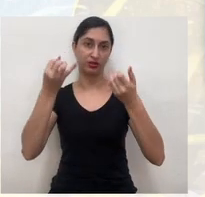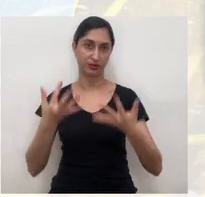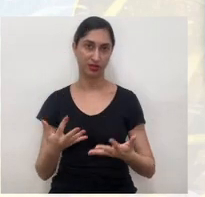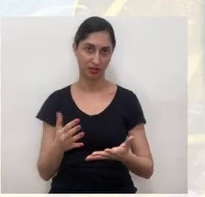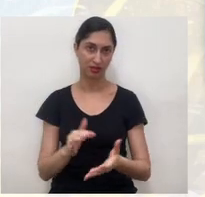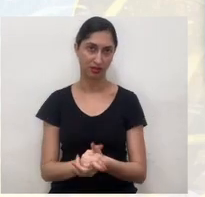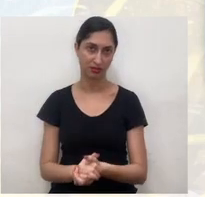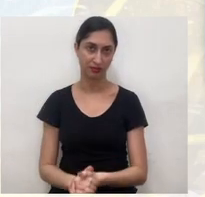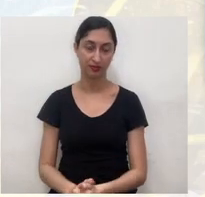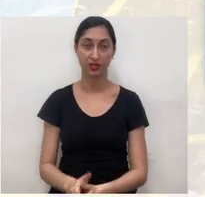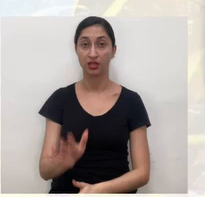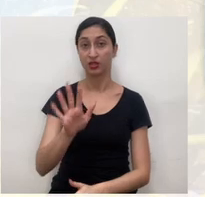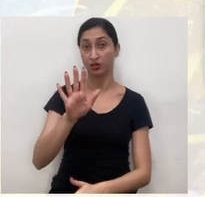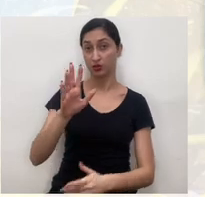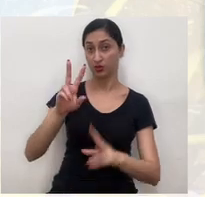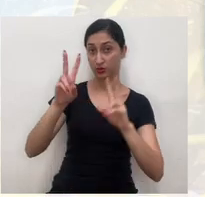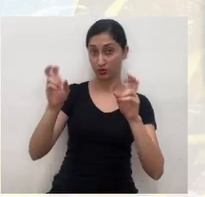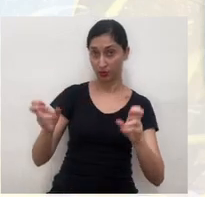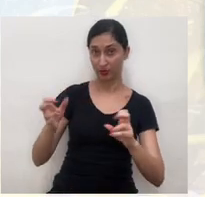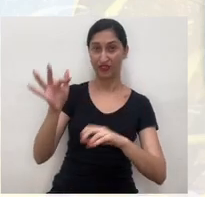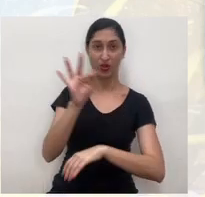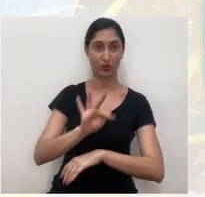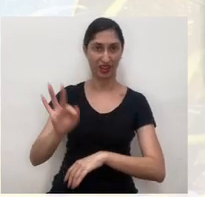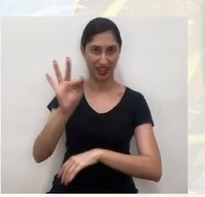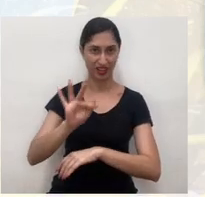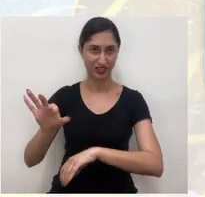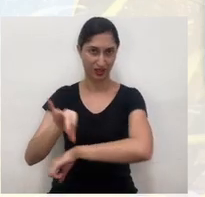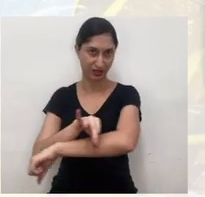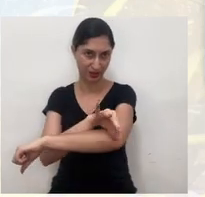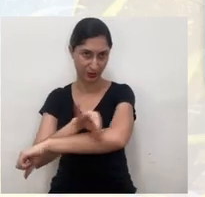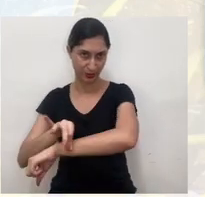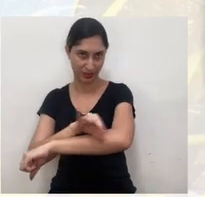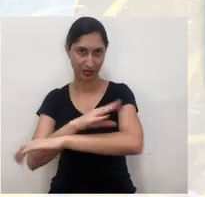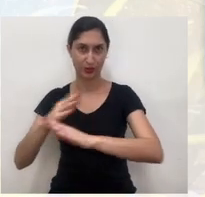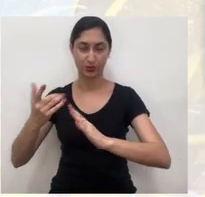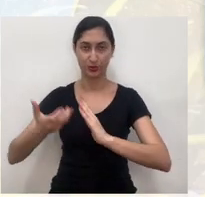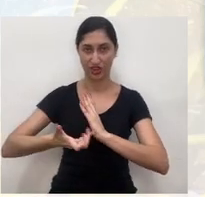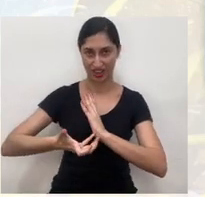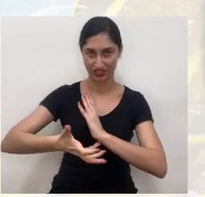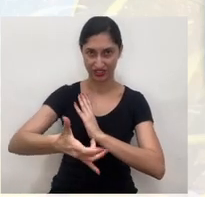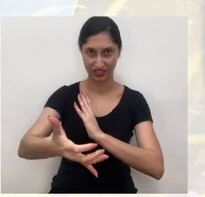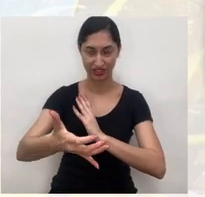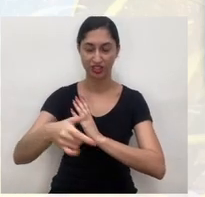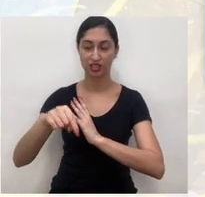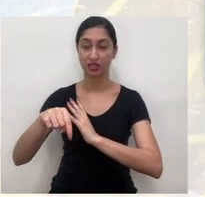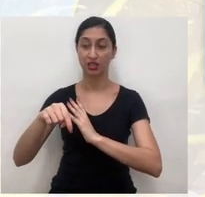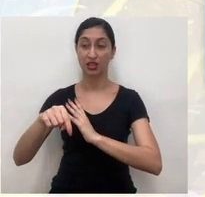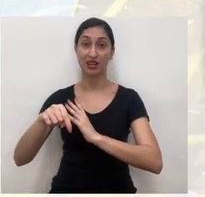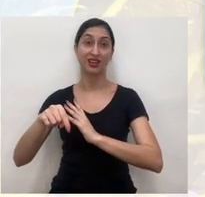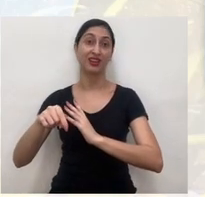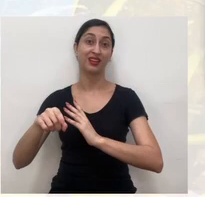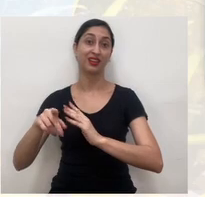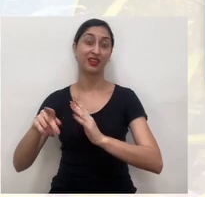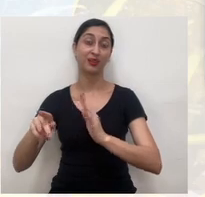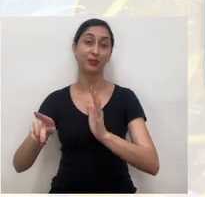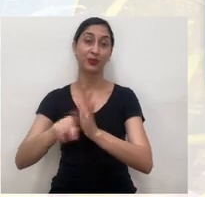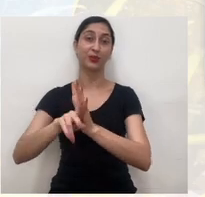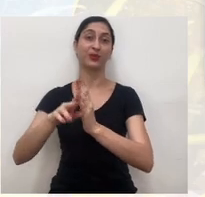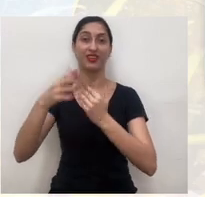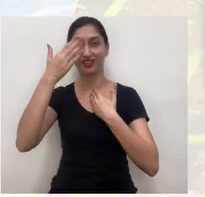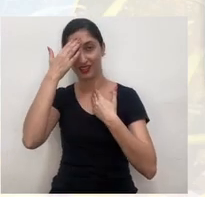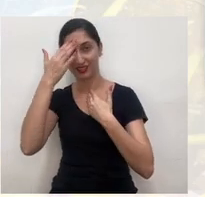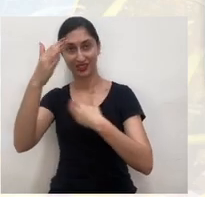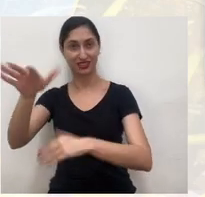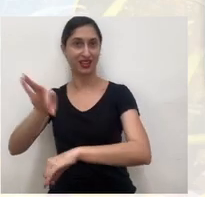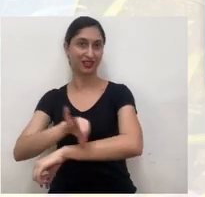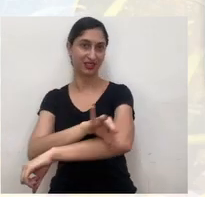Faculdade de Arquitetura, a composição é uma homenagem à própria arquitetura. O Burle Marx